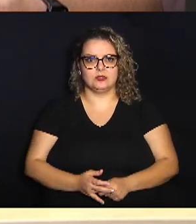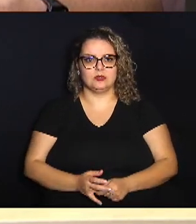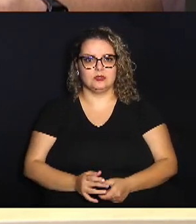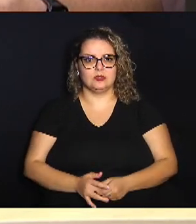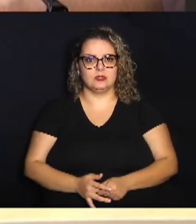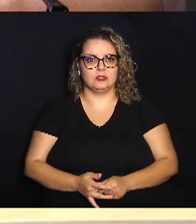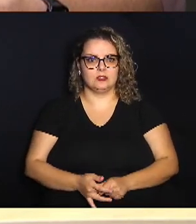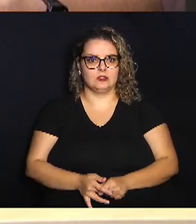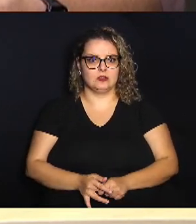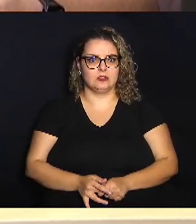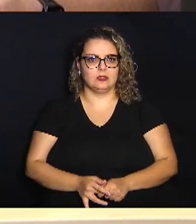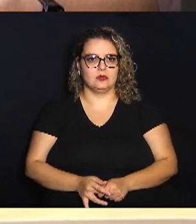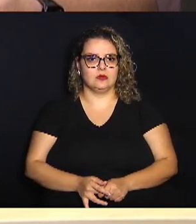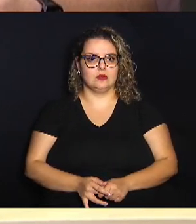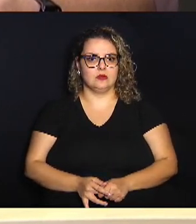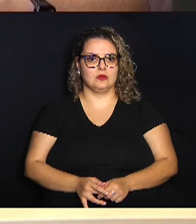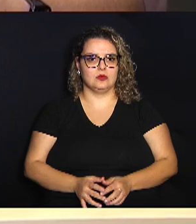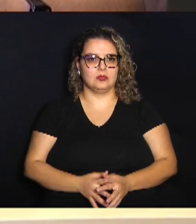caso,